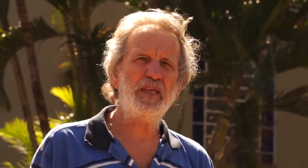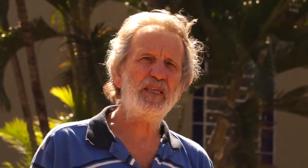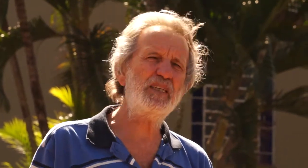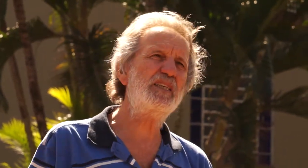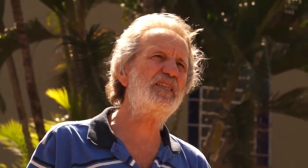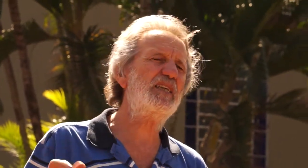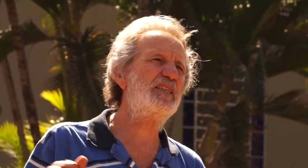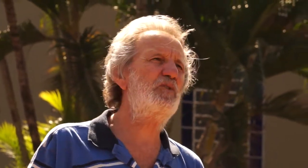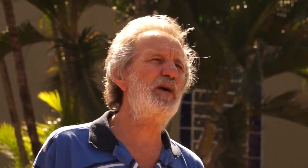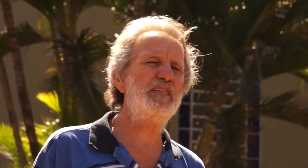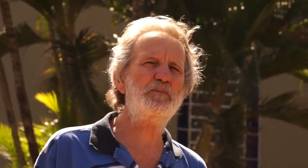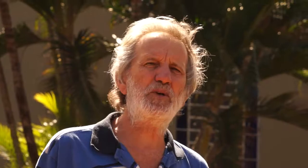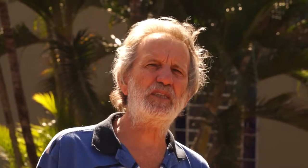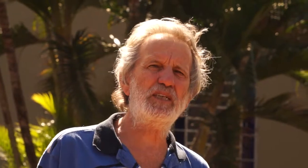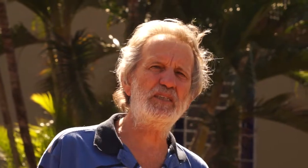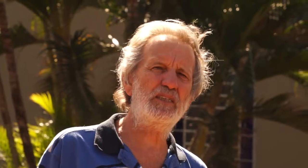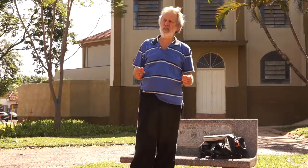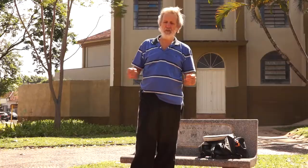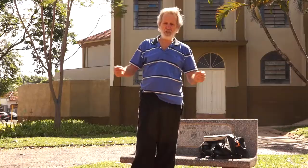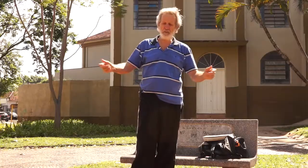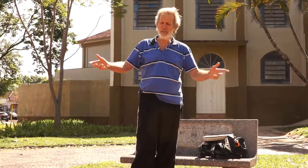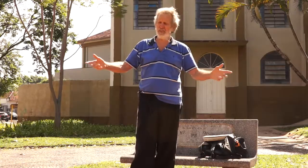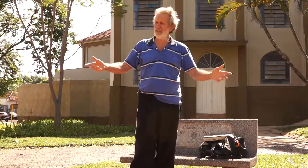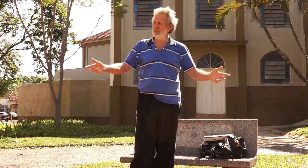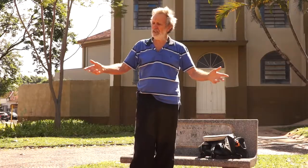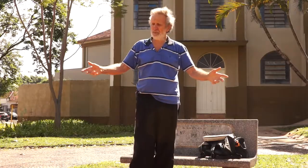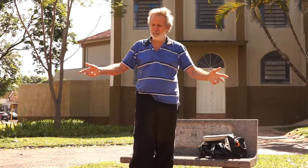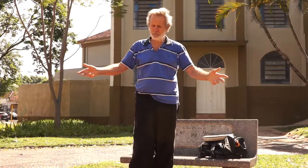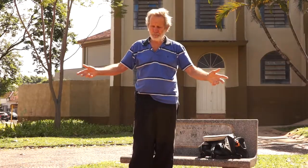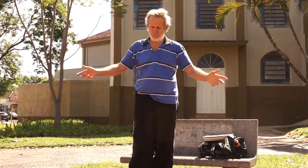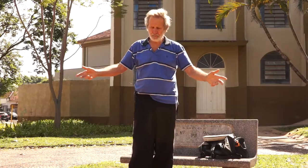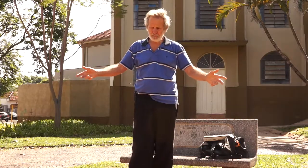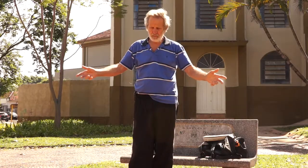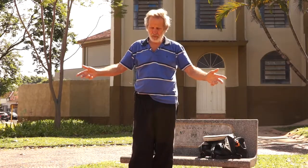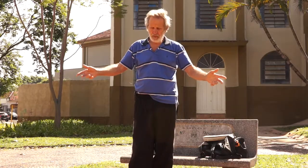trabalhar, que dizia ser o mais importante. Minha mãezinha